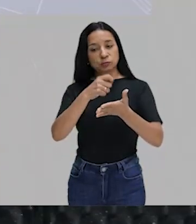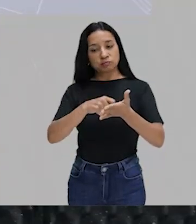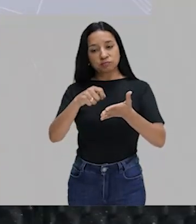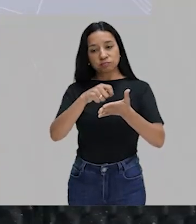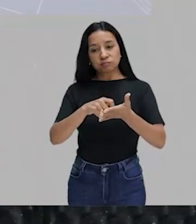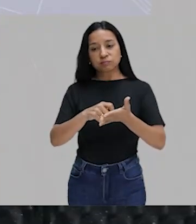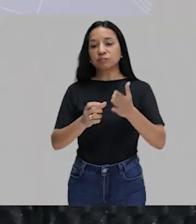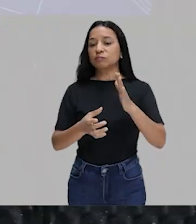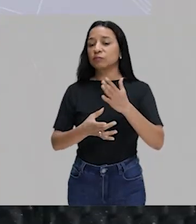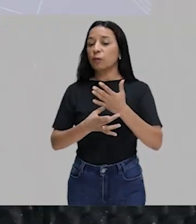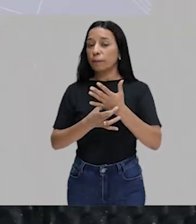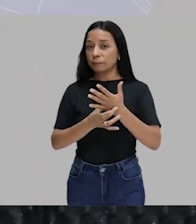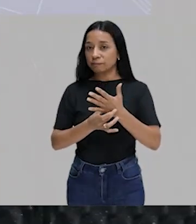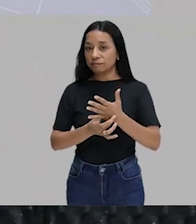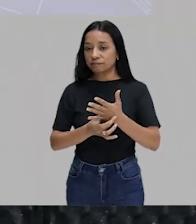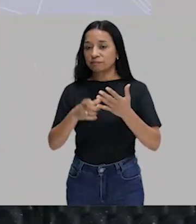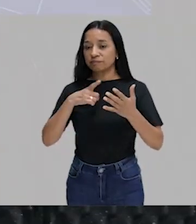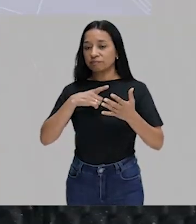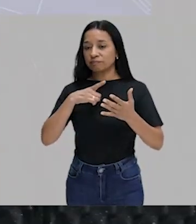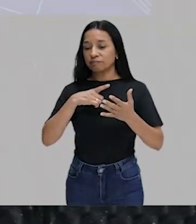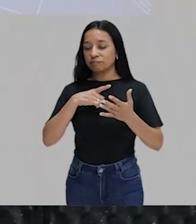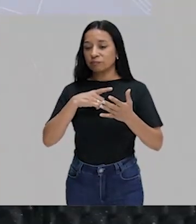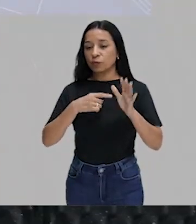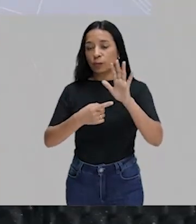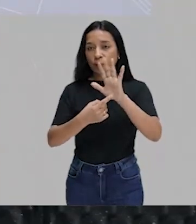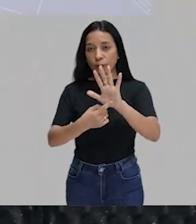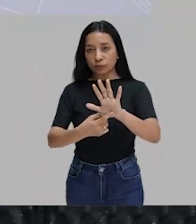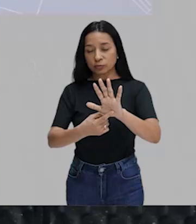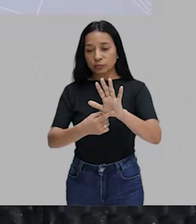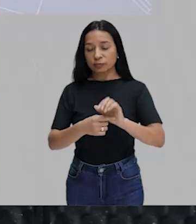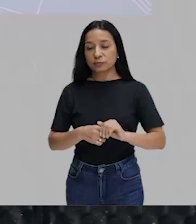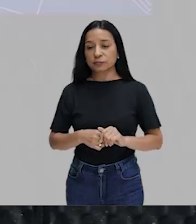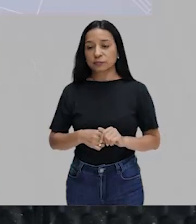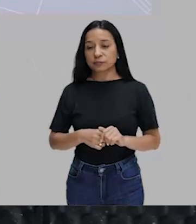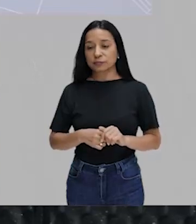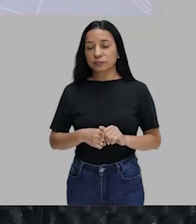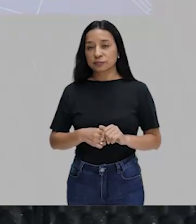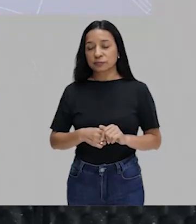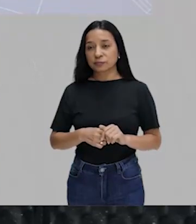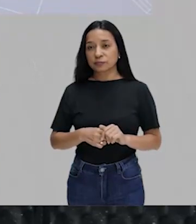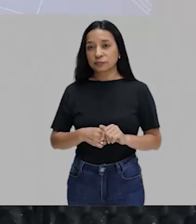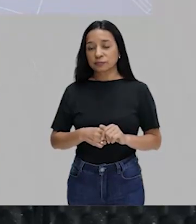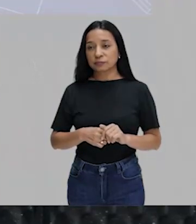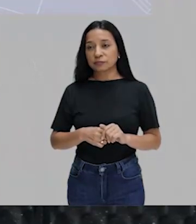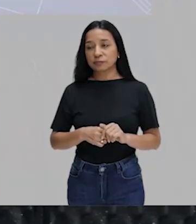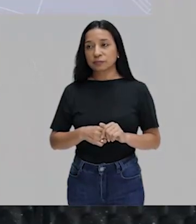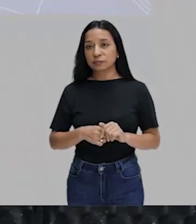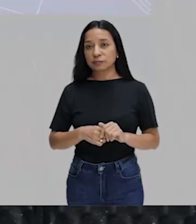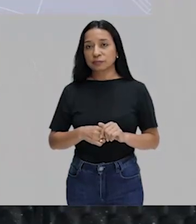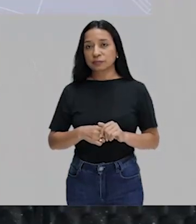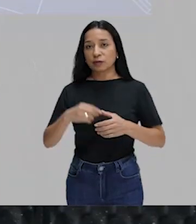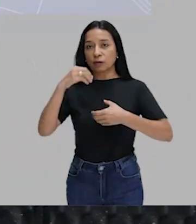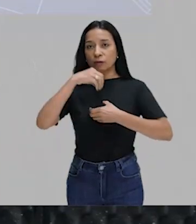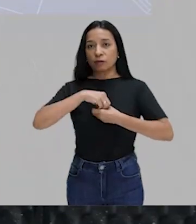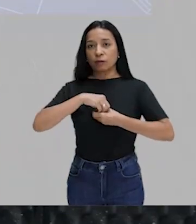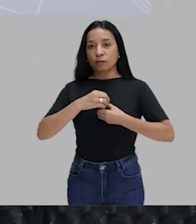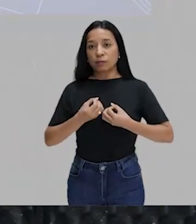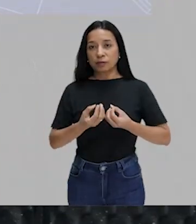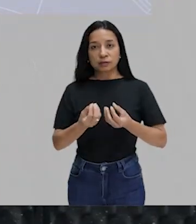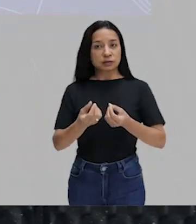mazelas que ficavam ali debaixo do tapete da sociedade atual. Então, o parnasianismo não